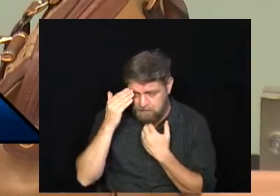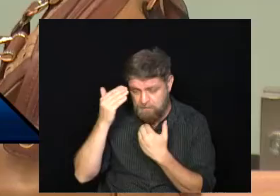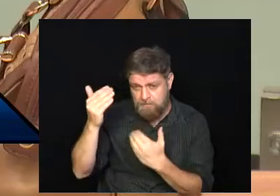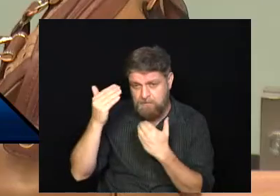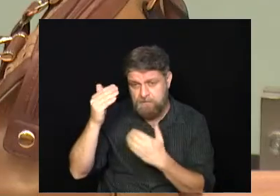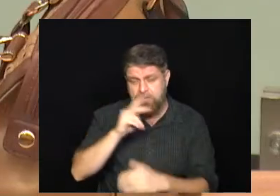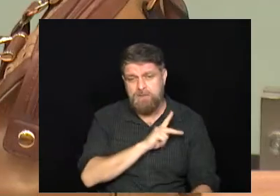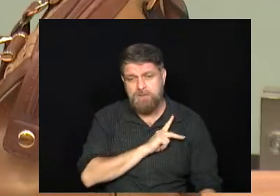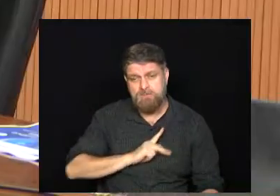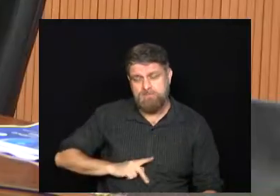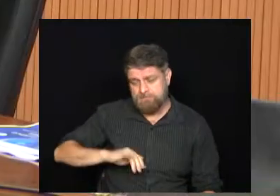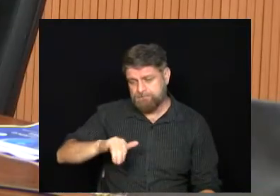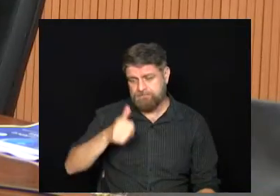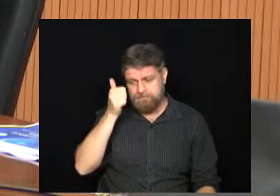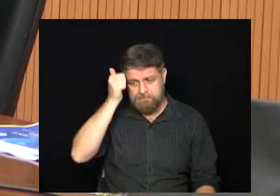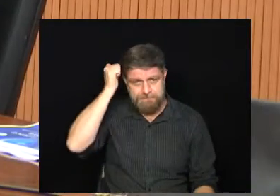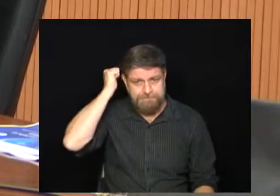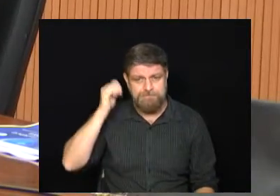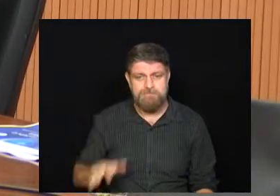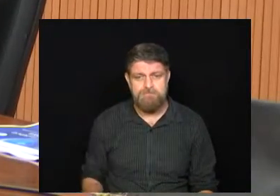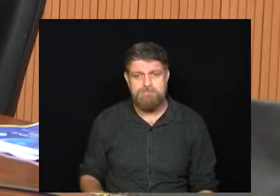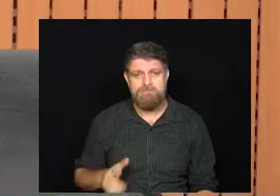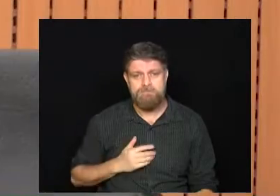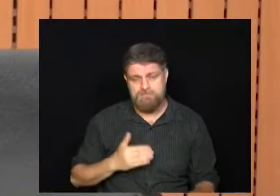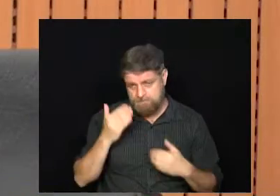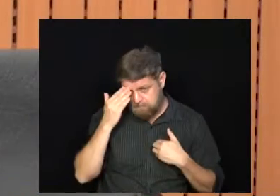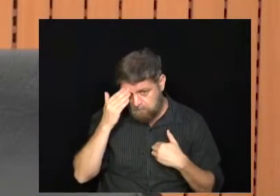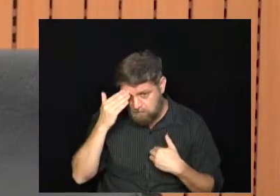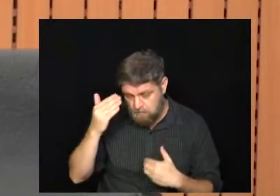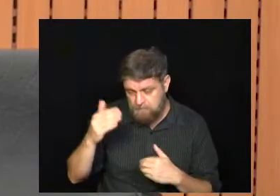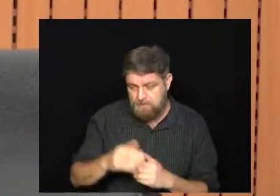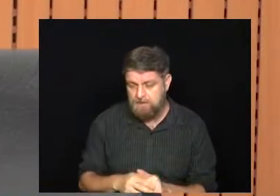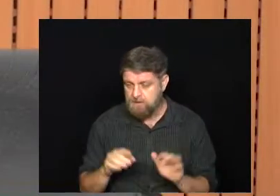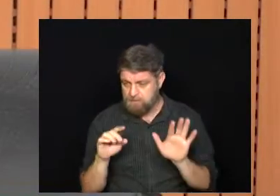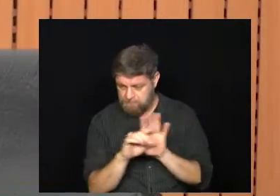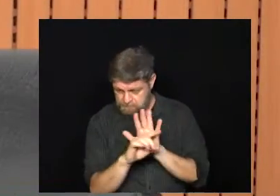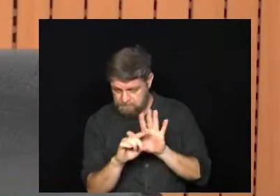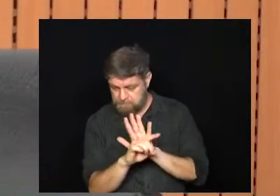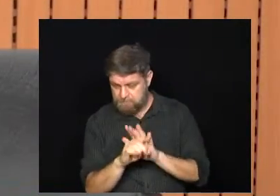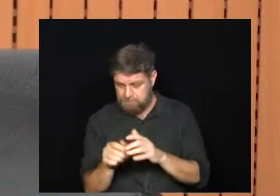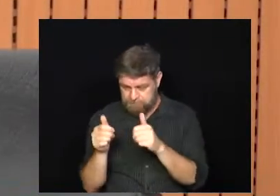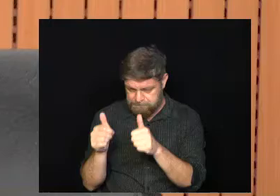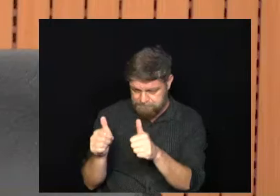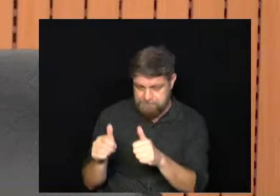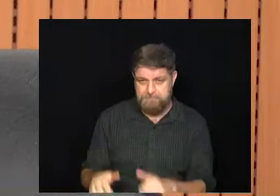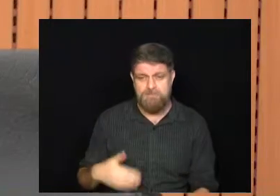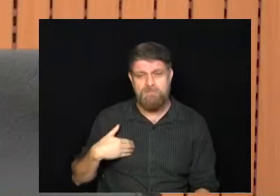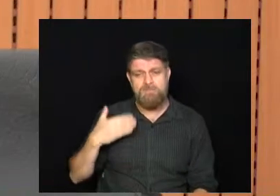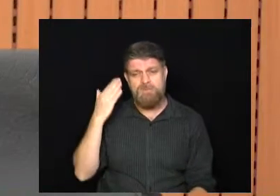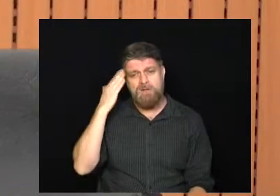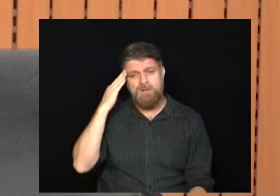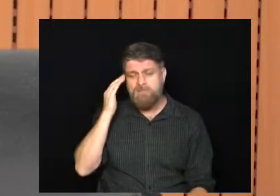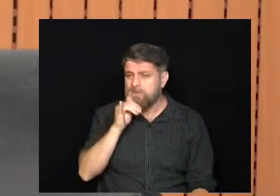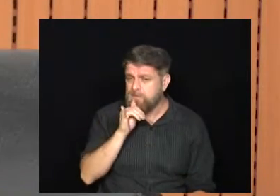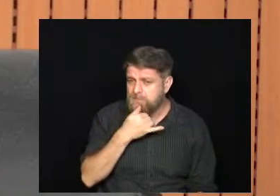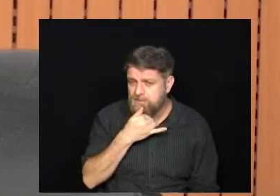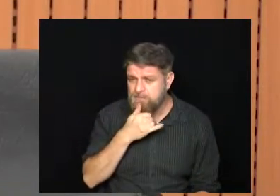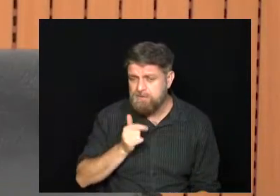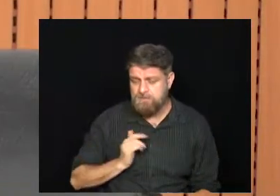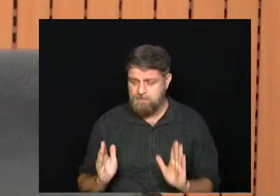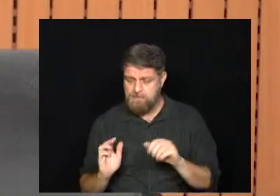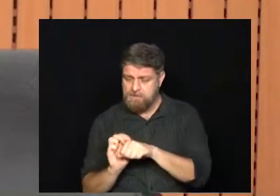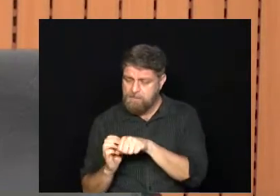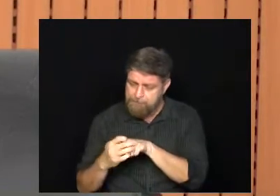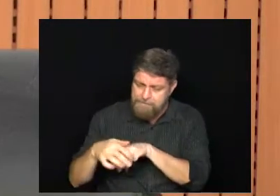presidente. Obrigado, vereadora Guida, pelas perguntas, indagações. A gente sabe que, infelizmente, devido a essa